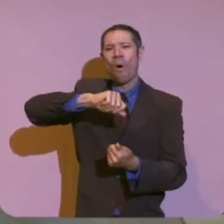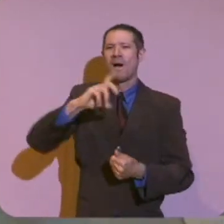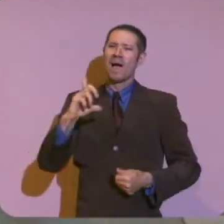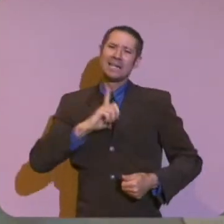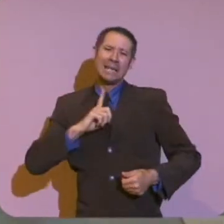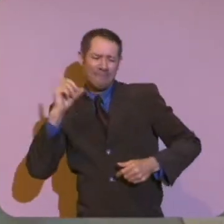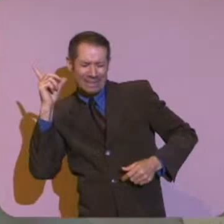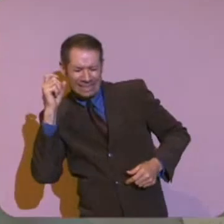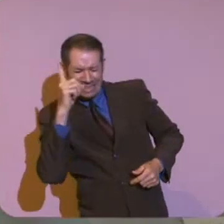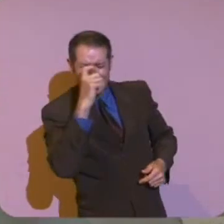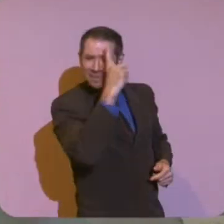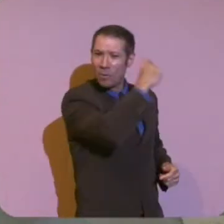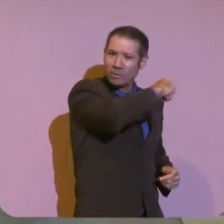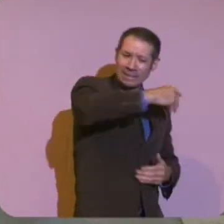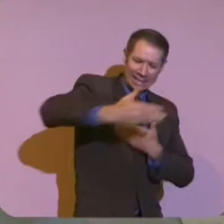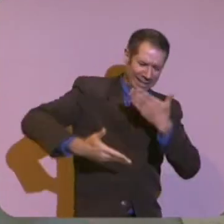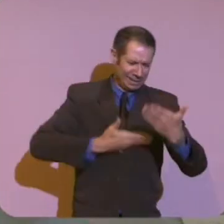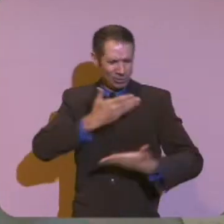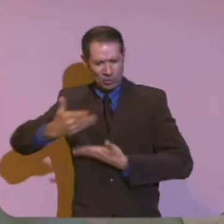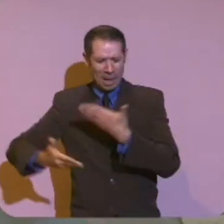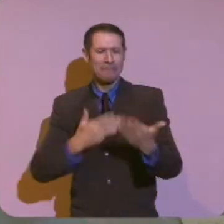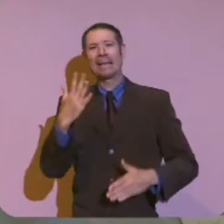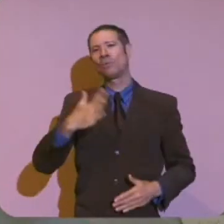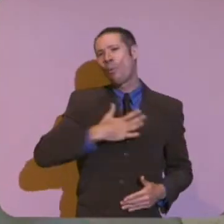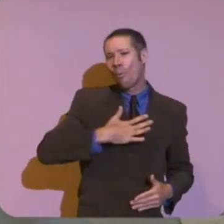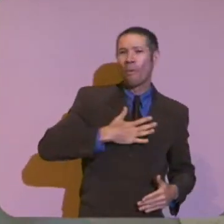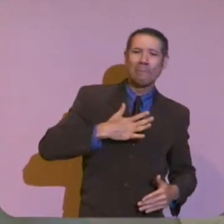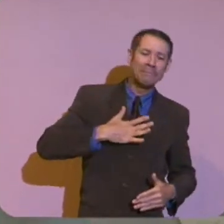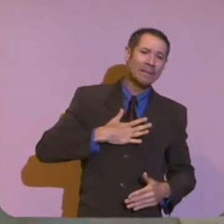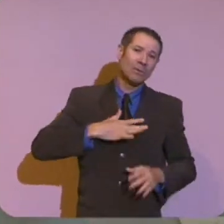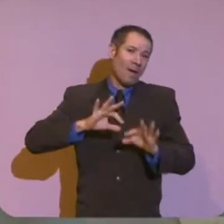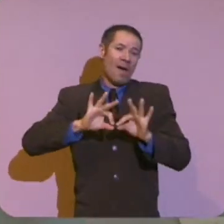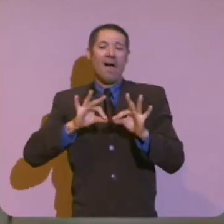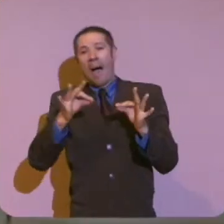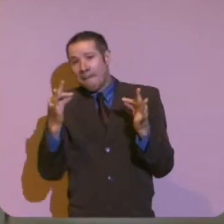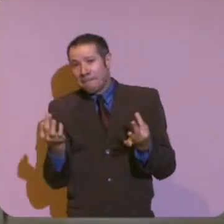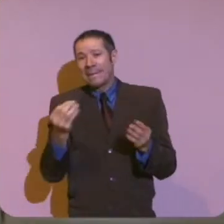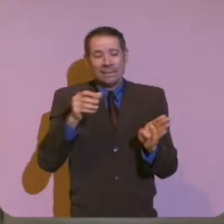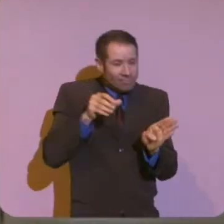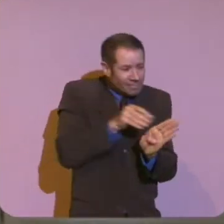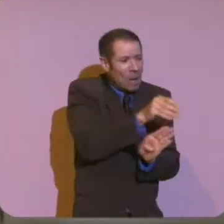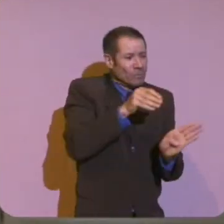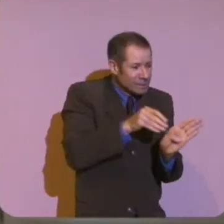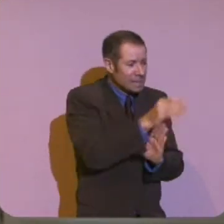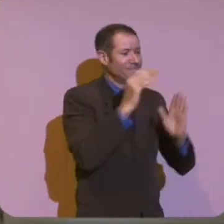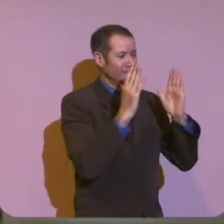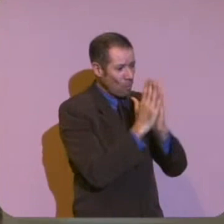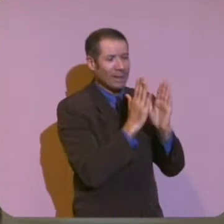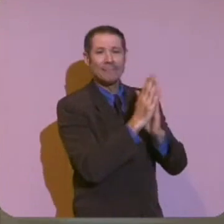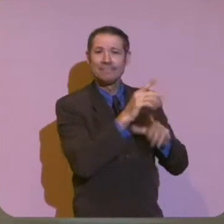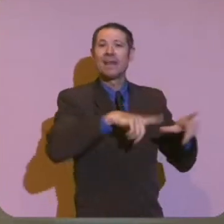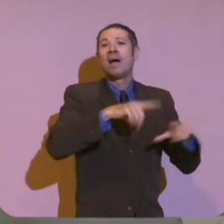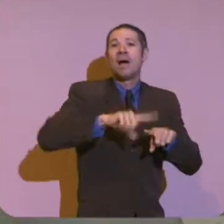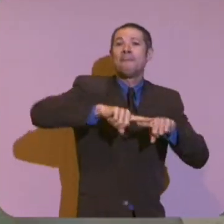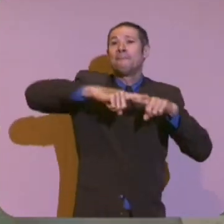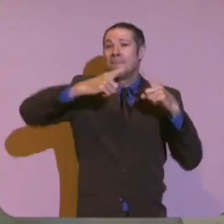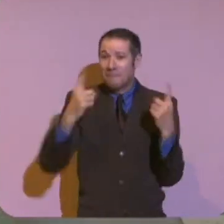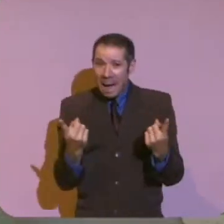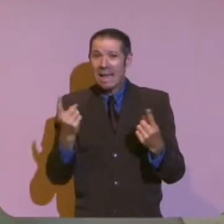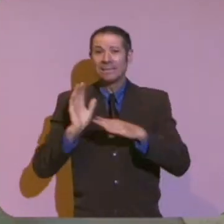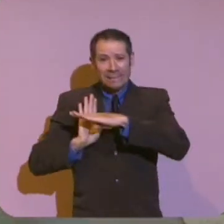maior dificuldade do relacionamento comigo, eu não apenas ser conselheiro, orar por ele, trabalhar, mas